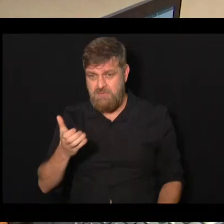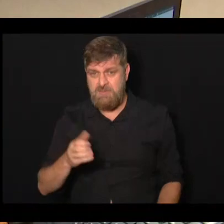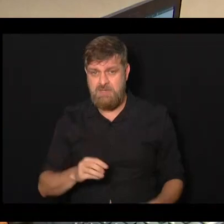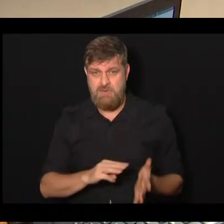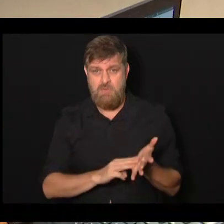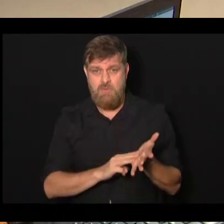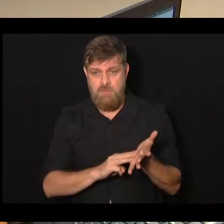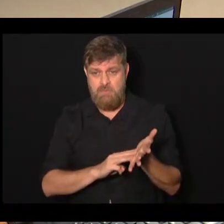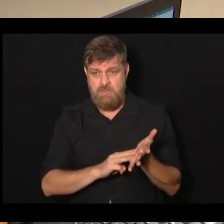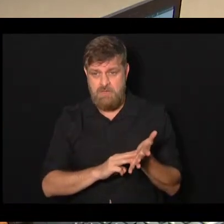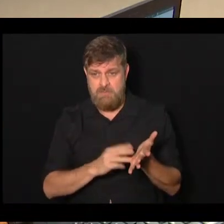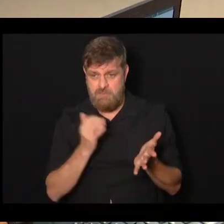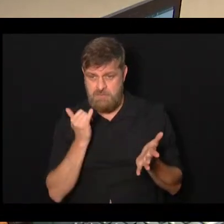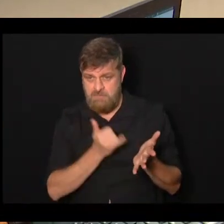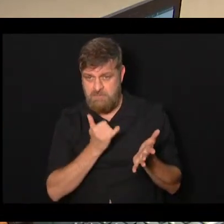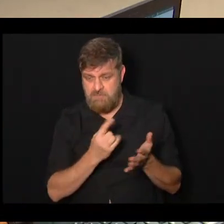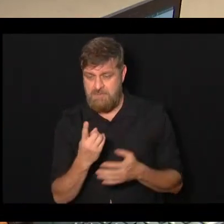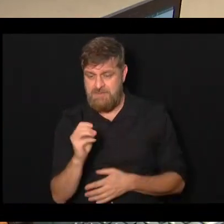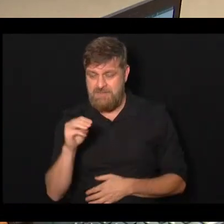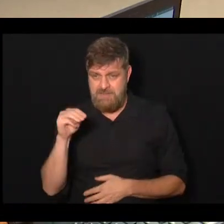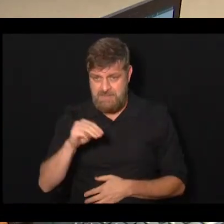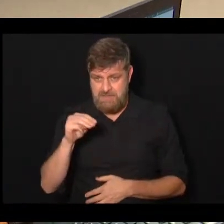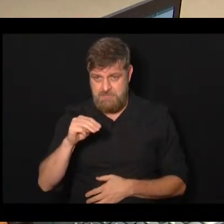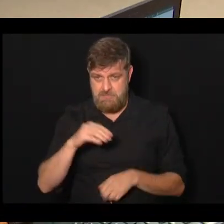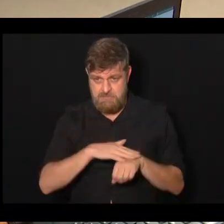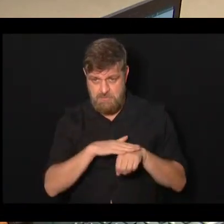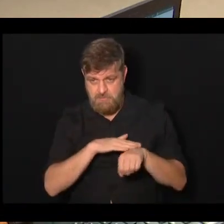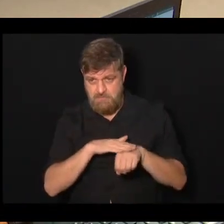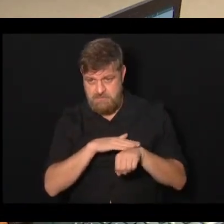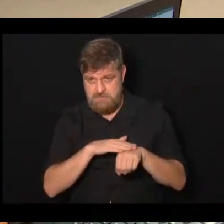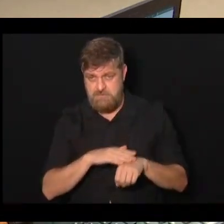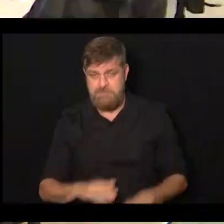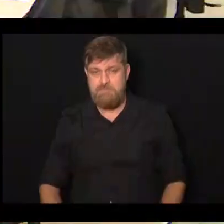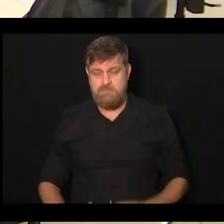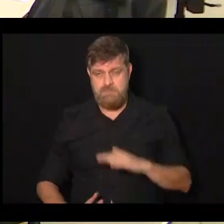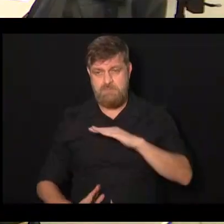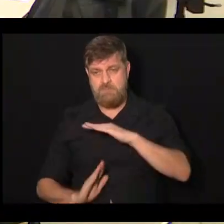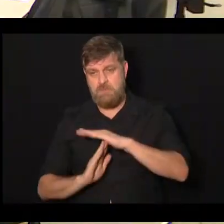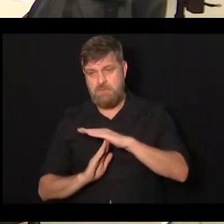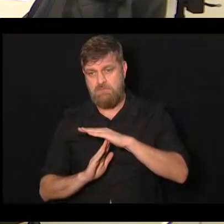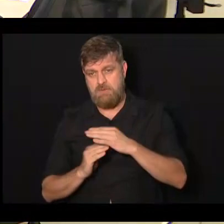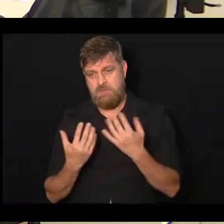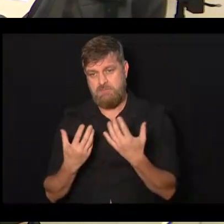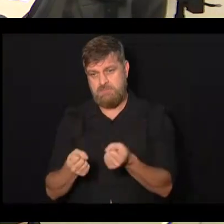comissão. Requeiro 10 minutos de suspensão dos trabalhos. Está deferido.